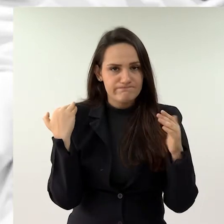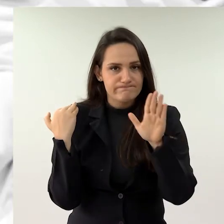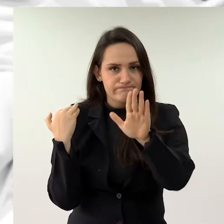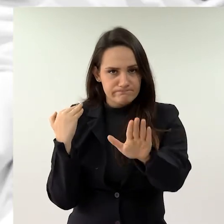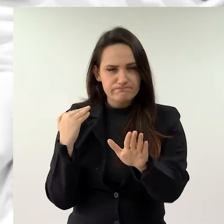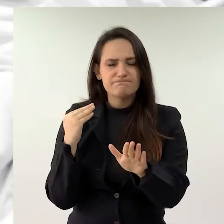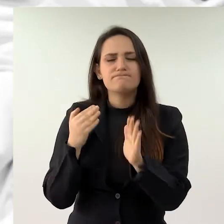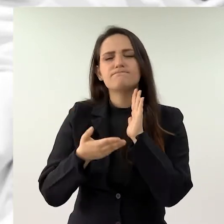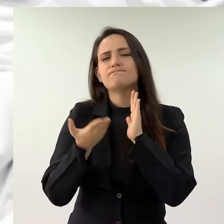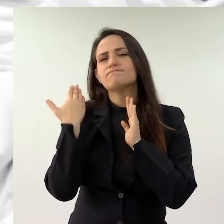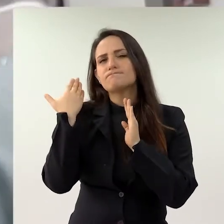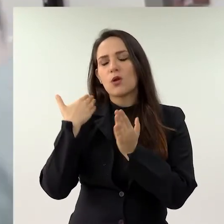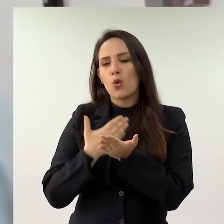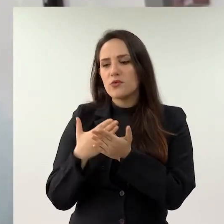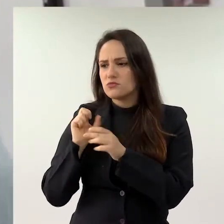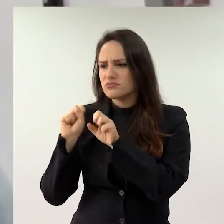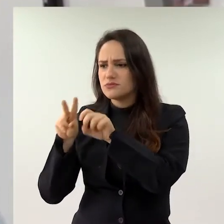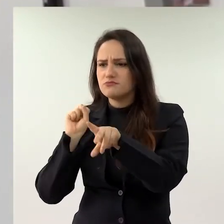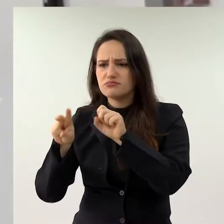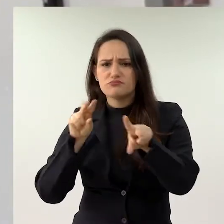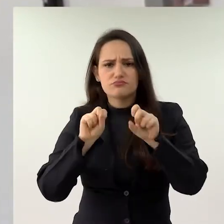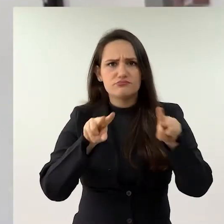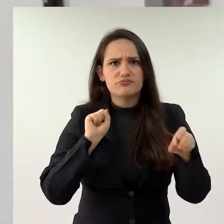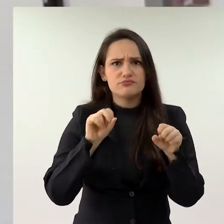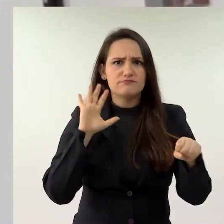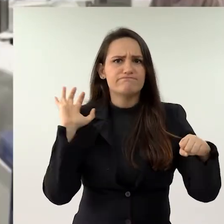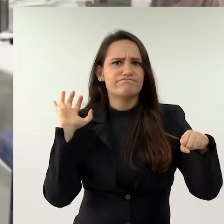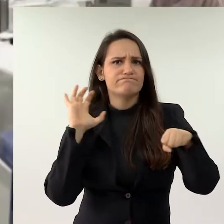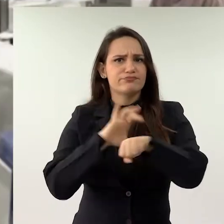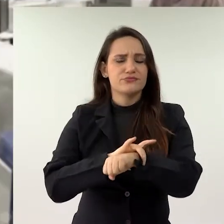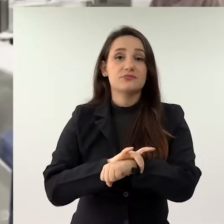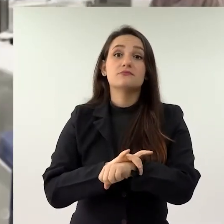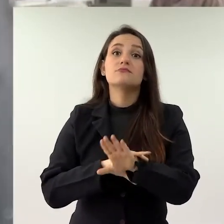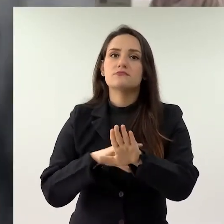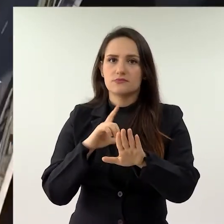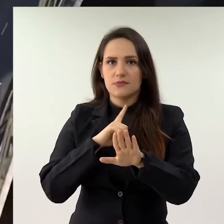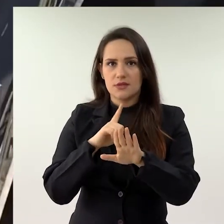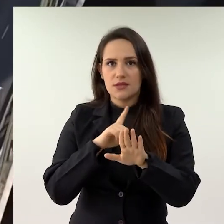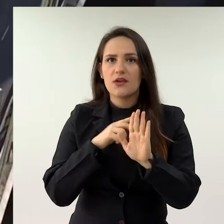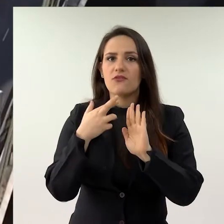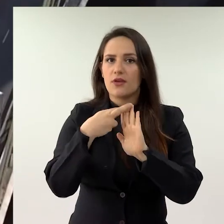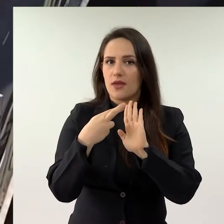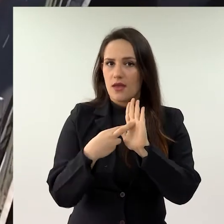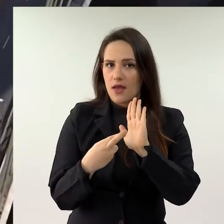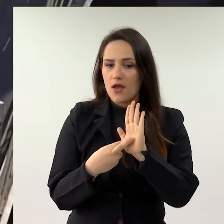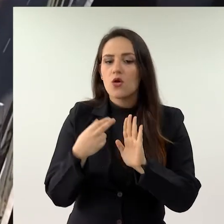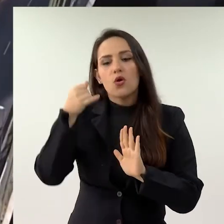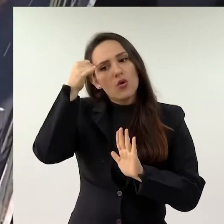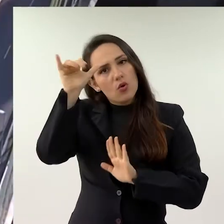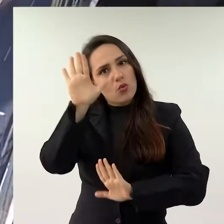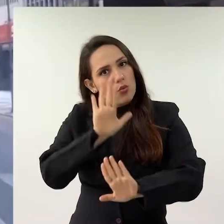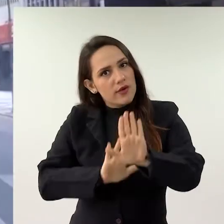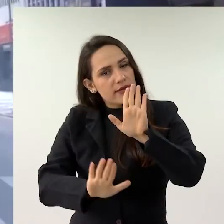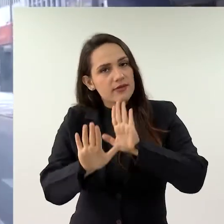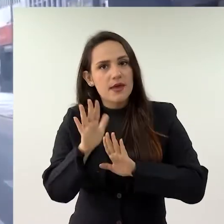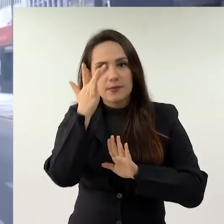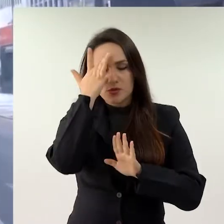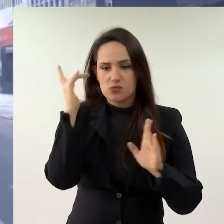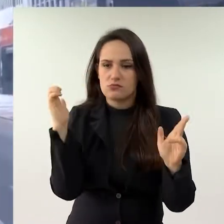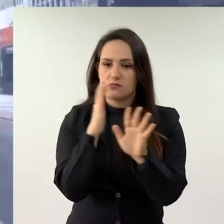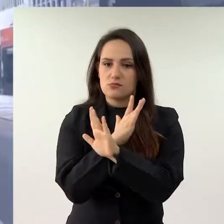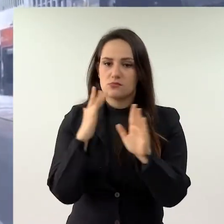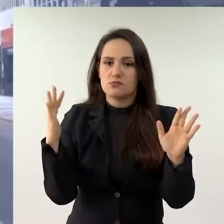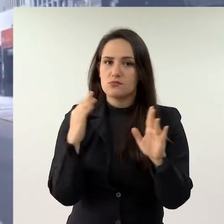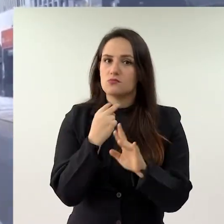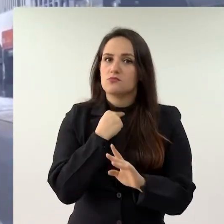a se espalhar rápido demais, estados e municípios adotaram medidas de restrição de circulação de pessoas,